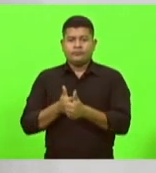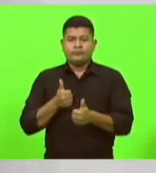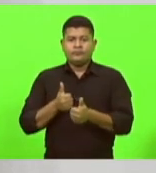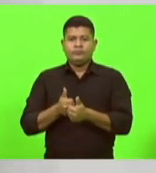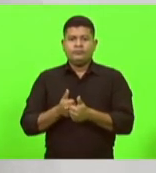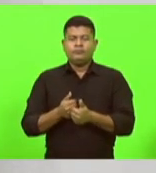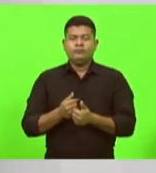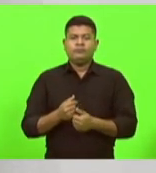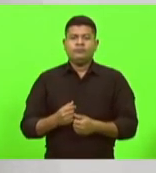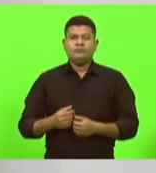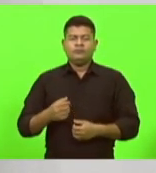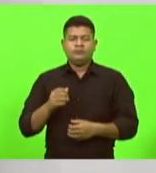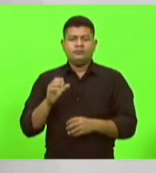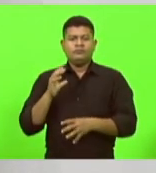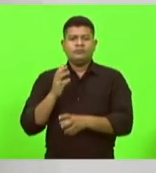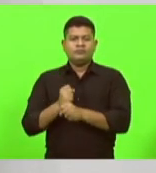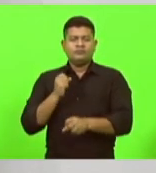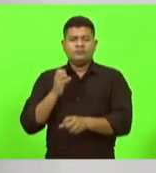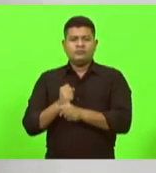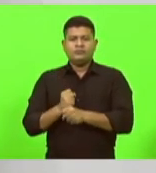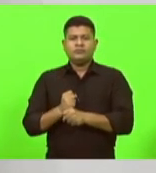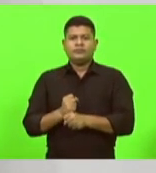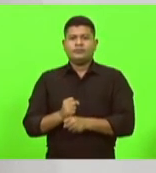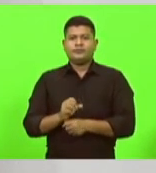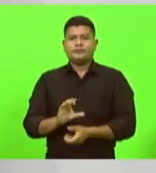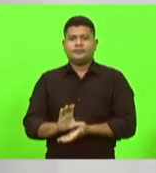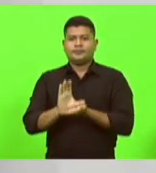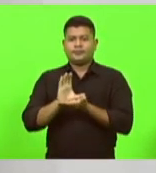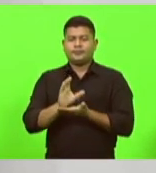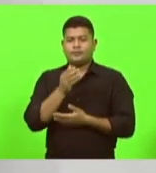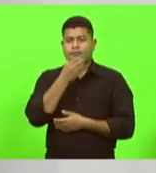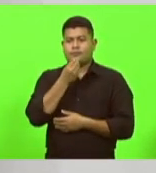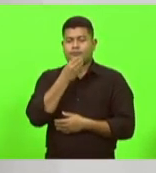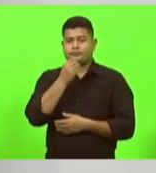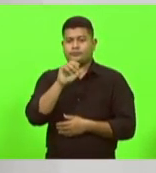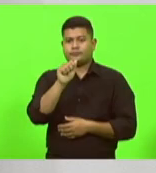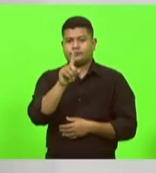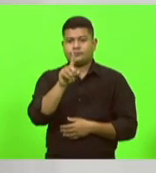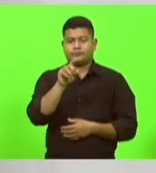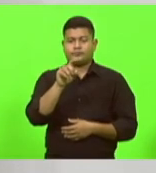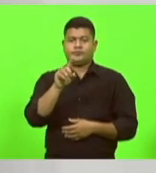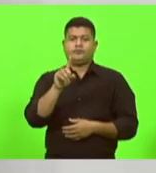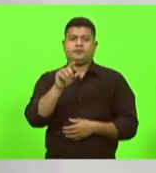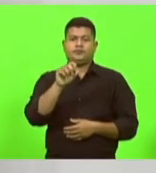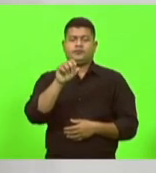o conselheiro Adircélio de Moraes Ferreira Júnior.